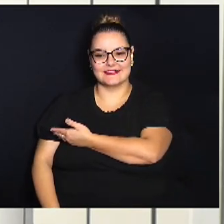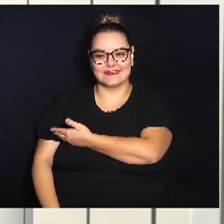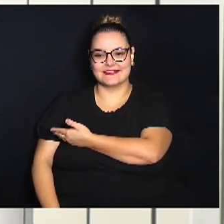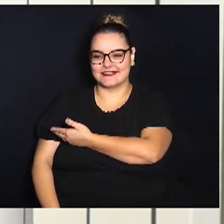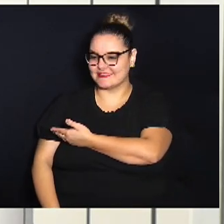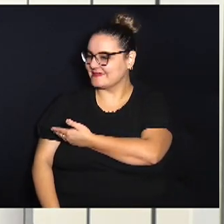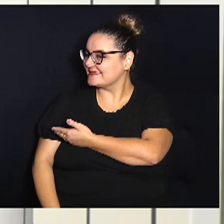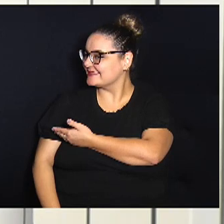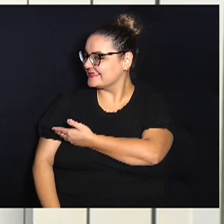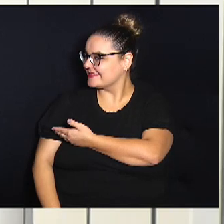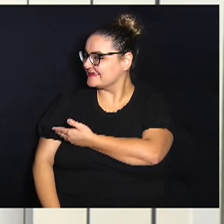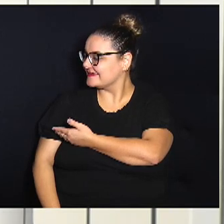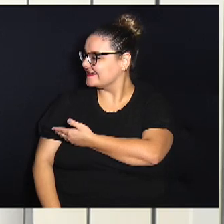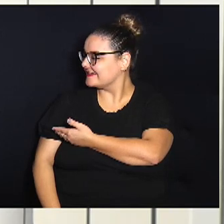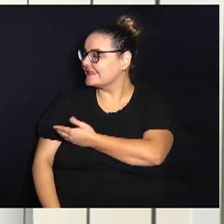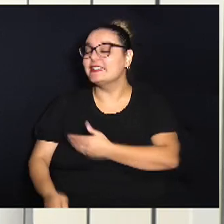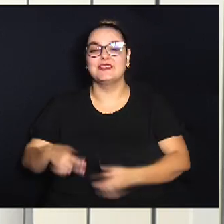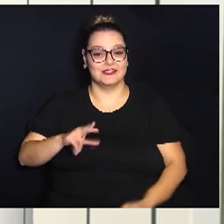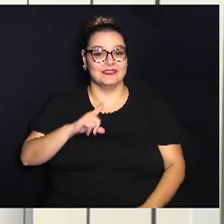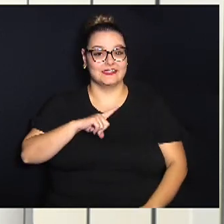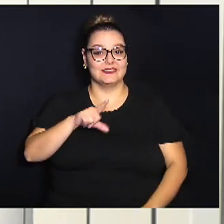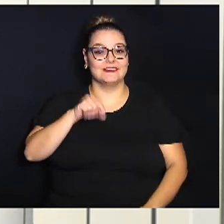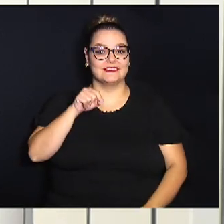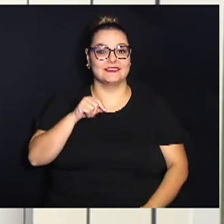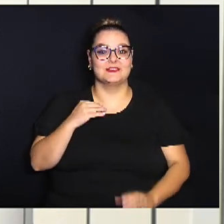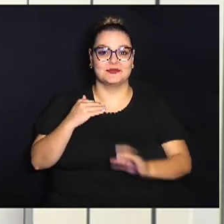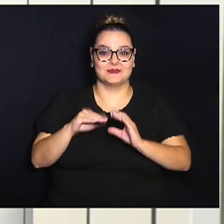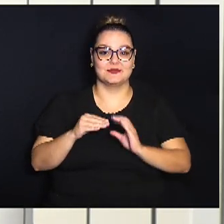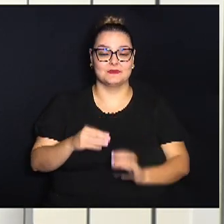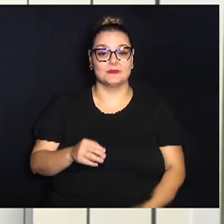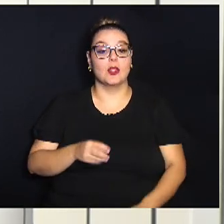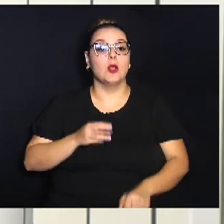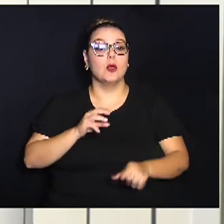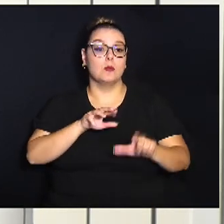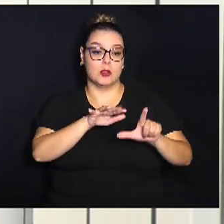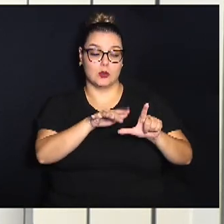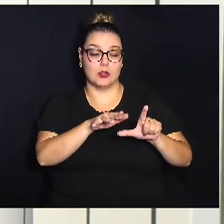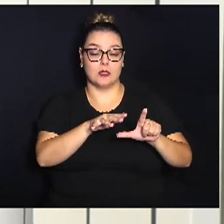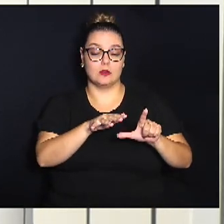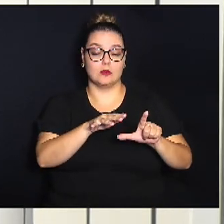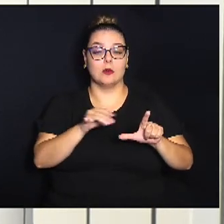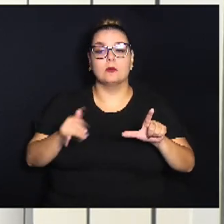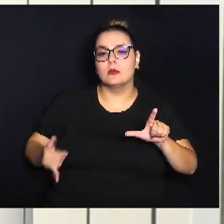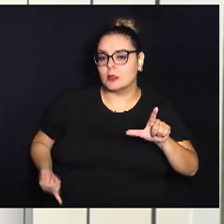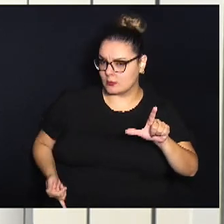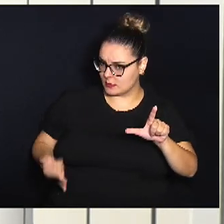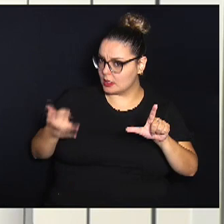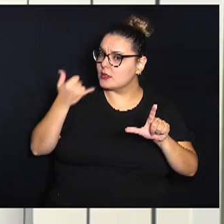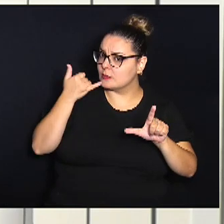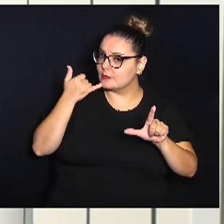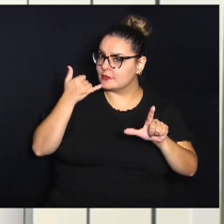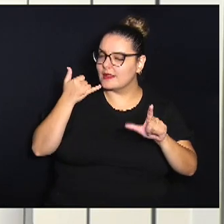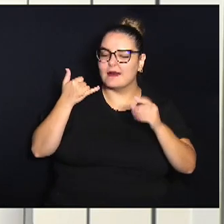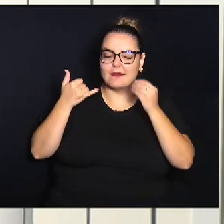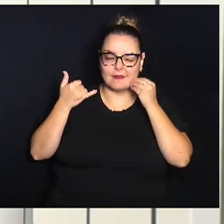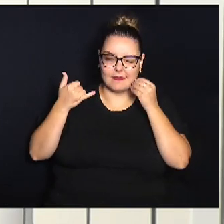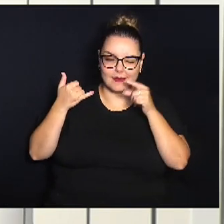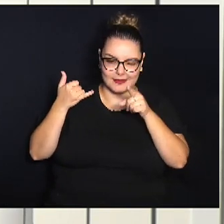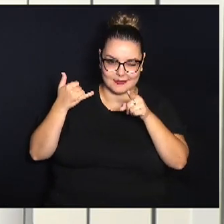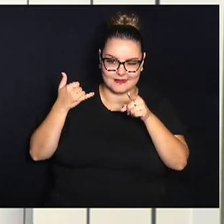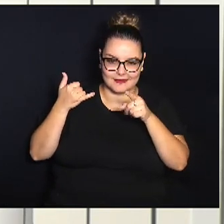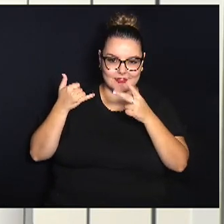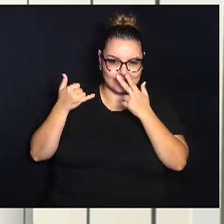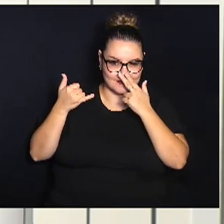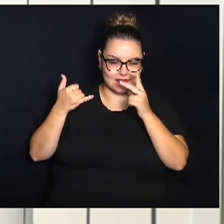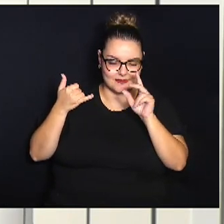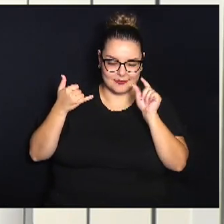97829-3776. Ou você tem a opção de enviar uma mensagem pelo nosso QR Code. Está com o seu celular aí perto? Pegue o celular,